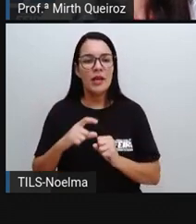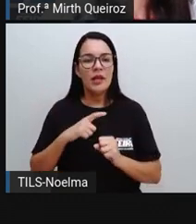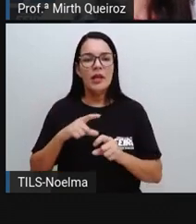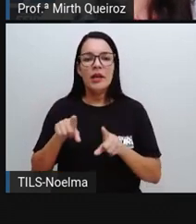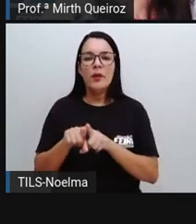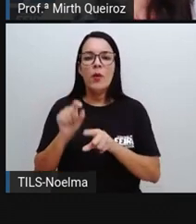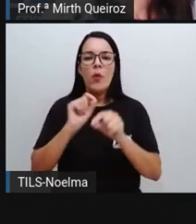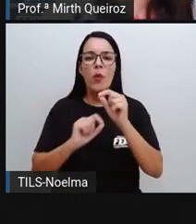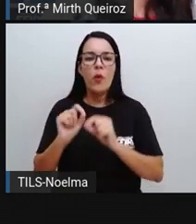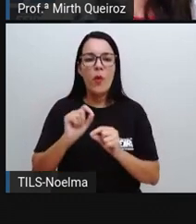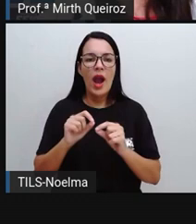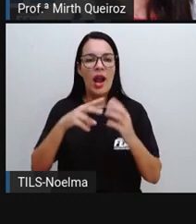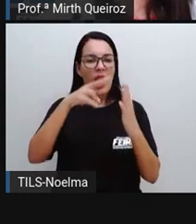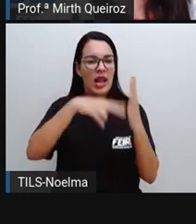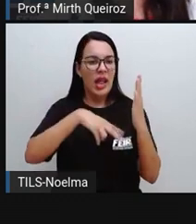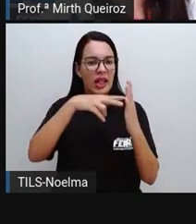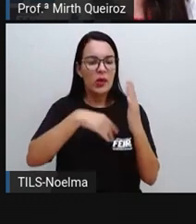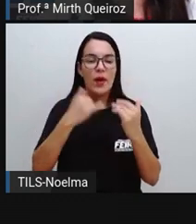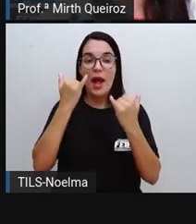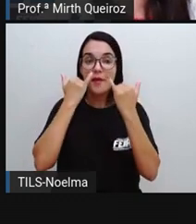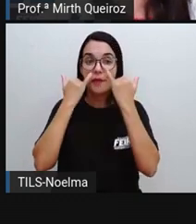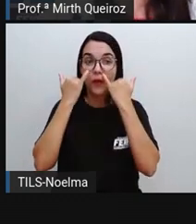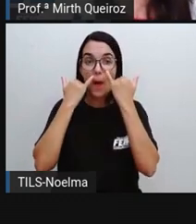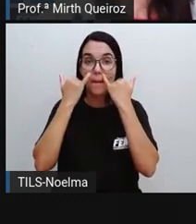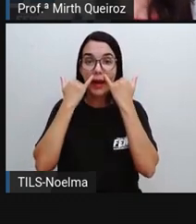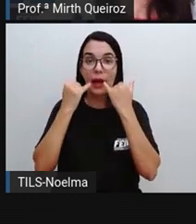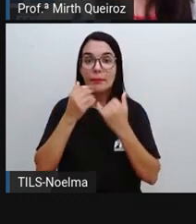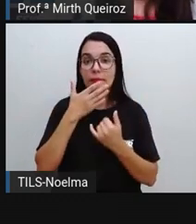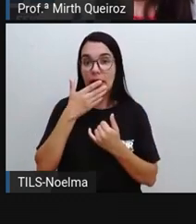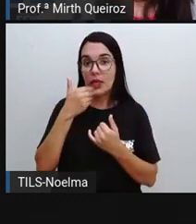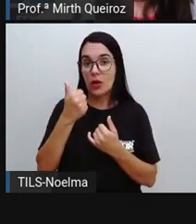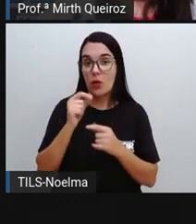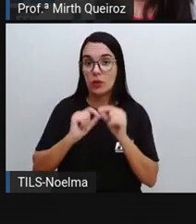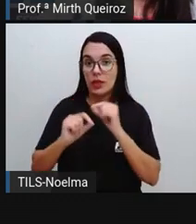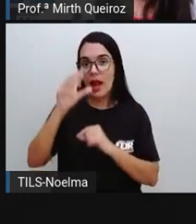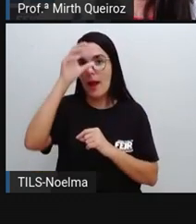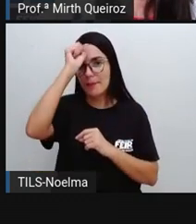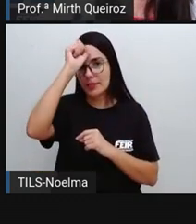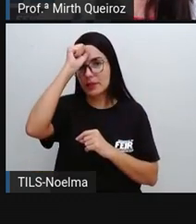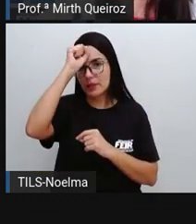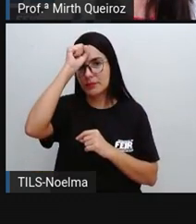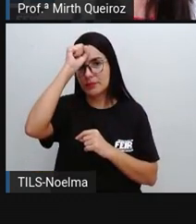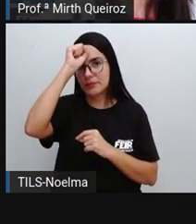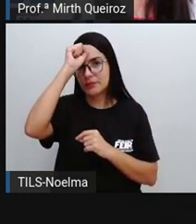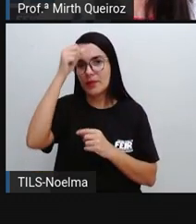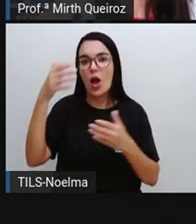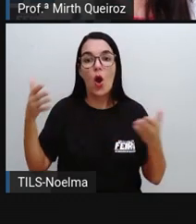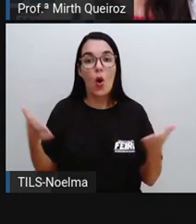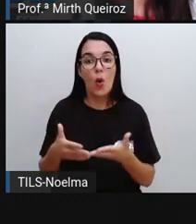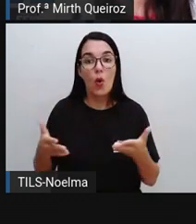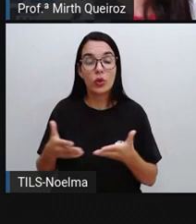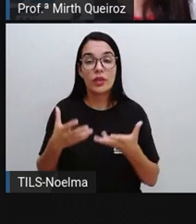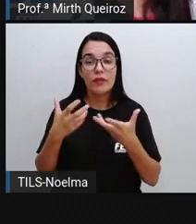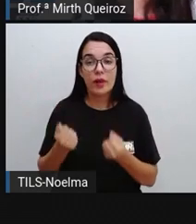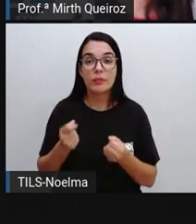para que a gente possa se informar melhor, para que a gente possa aprender sobre algo. Hoje nós vamos